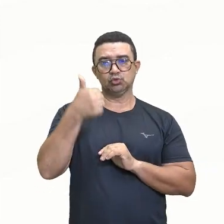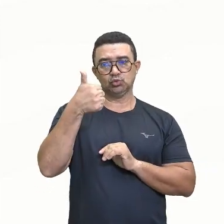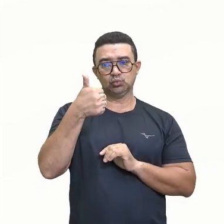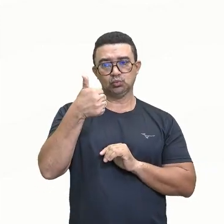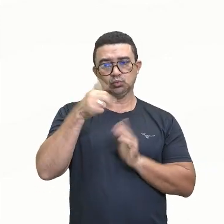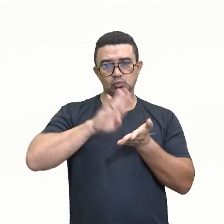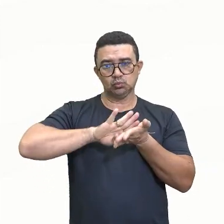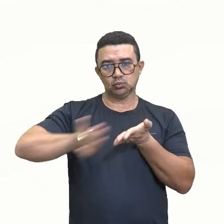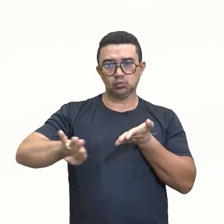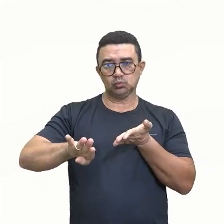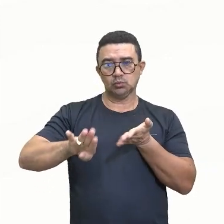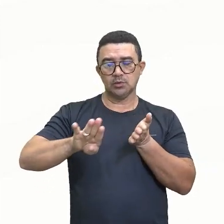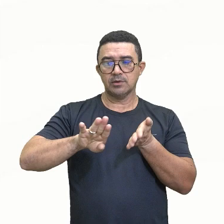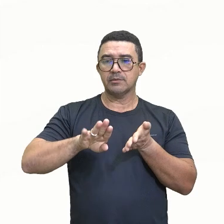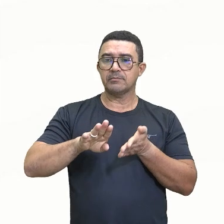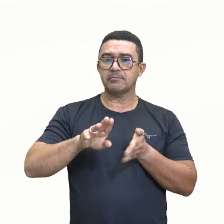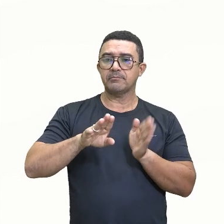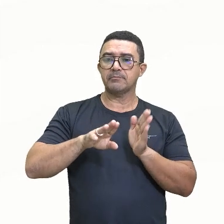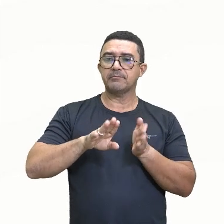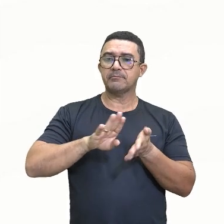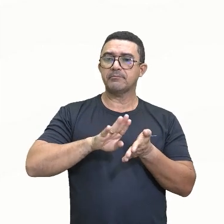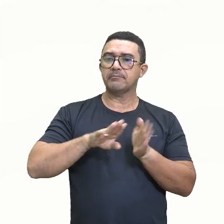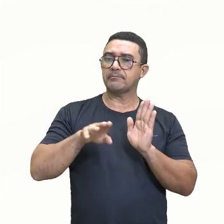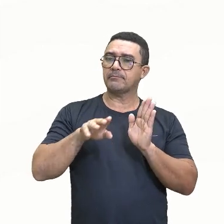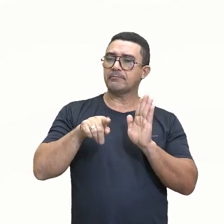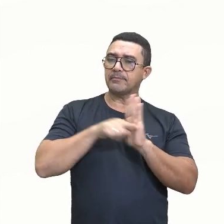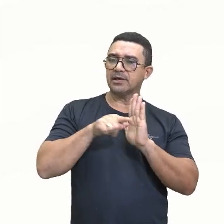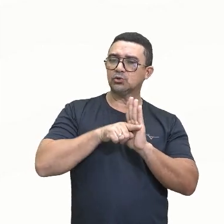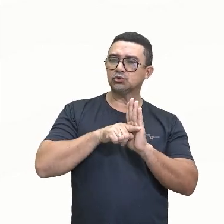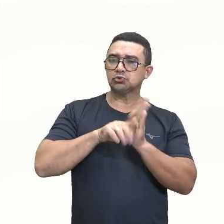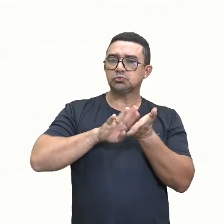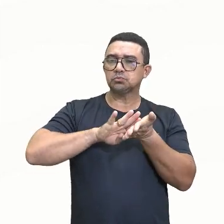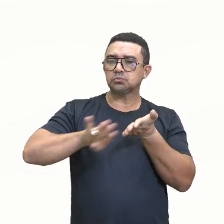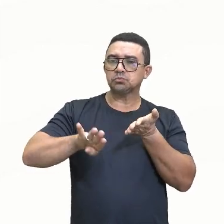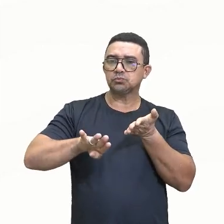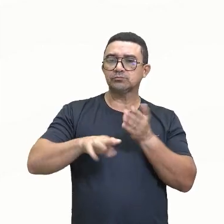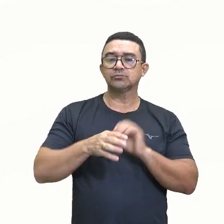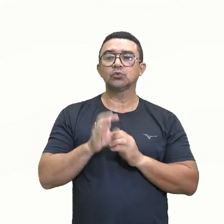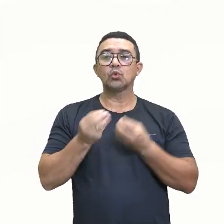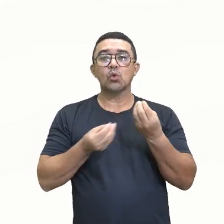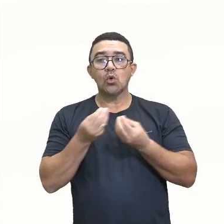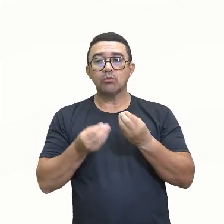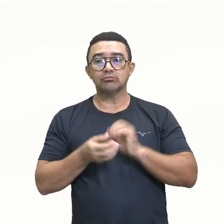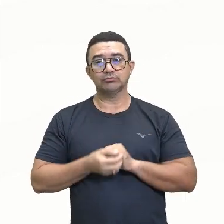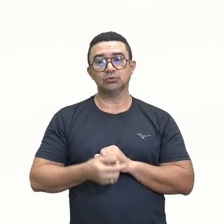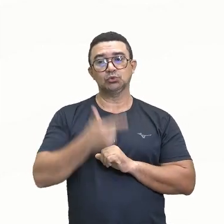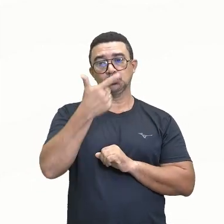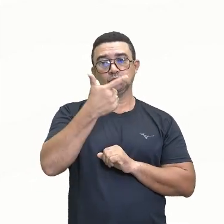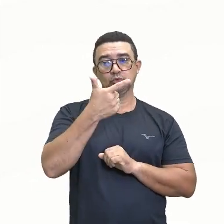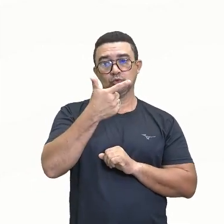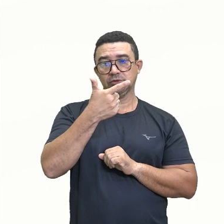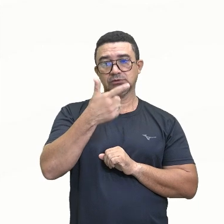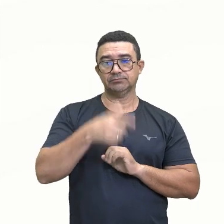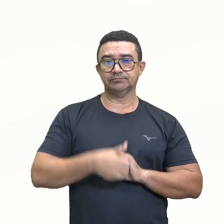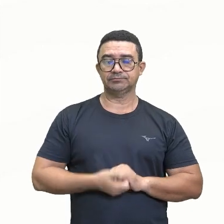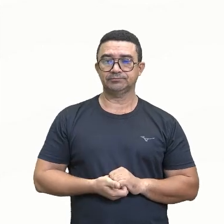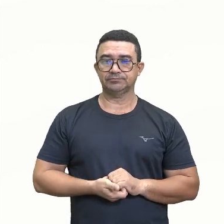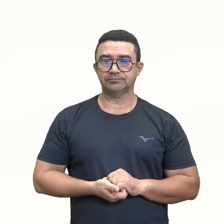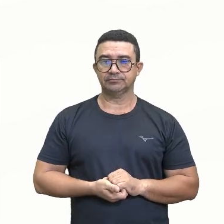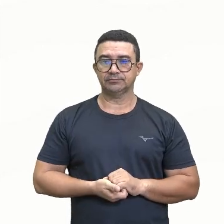dessa, menos 1/3. Sobram quantos? Ora, sobram 2 partes, ou